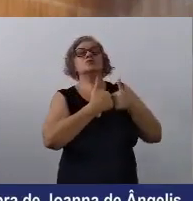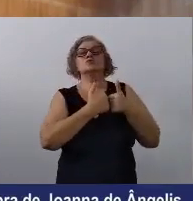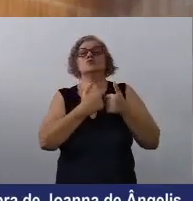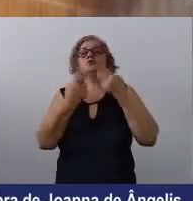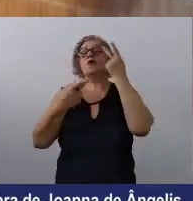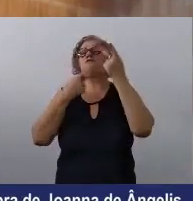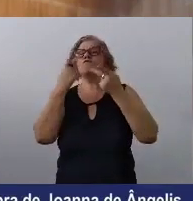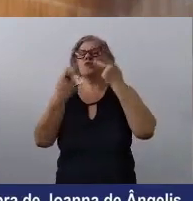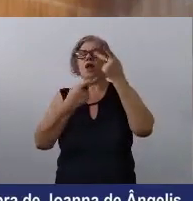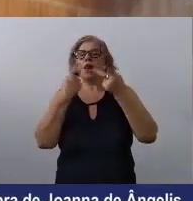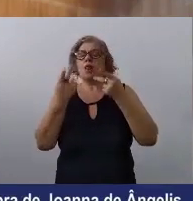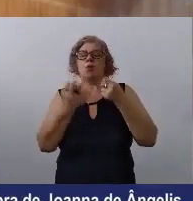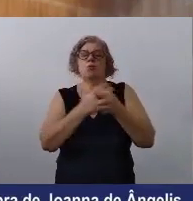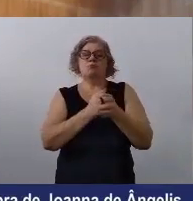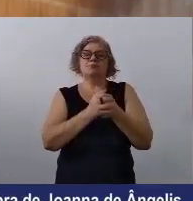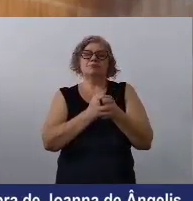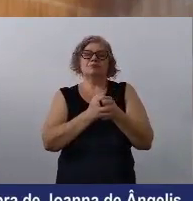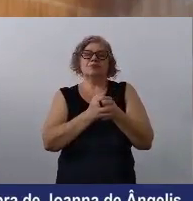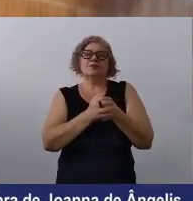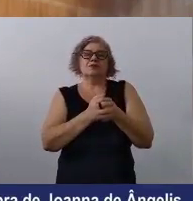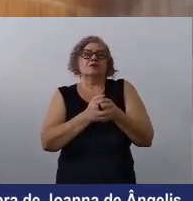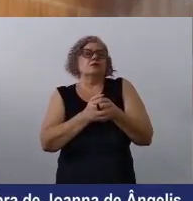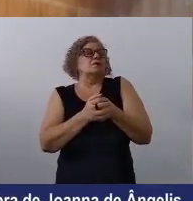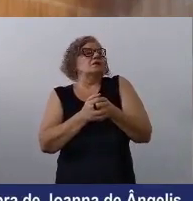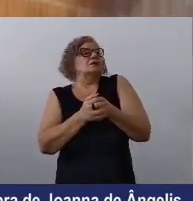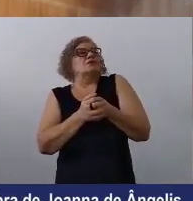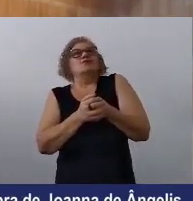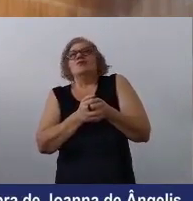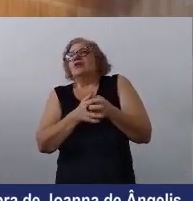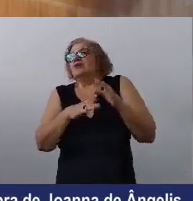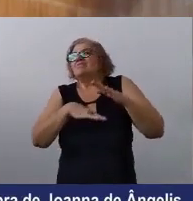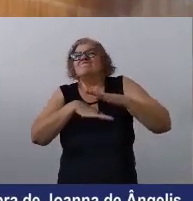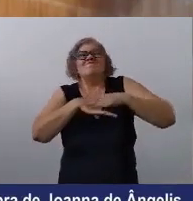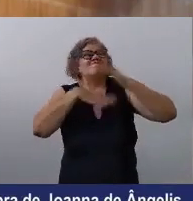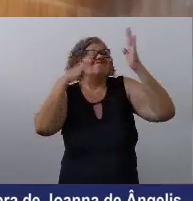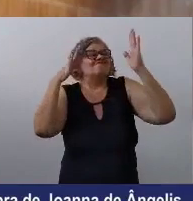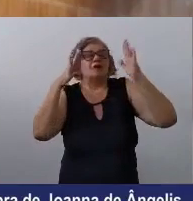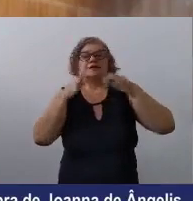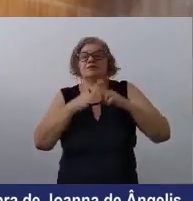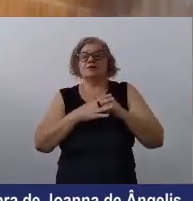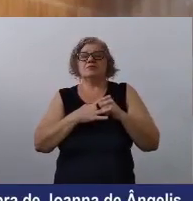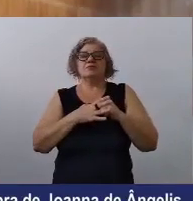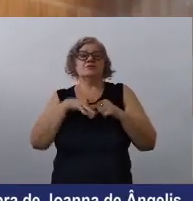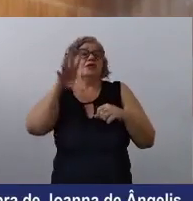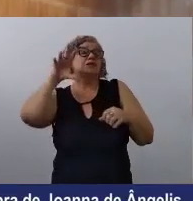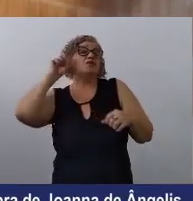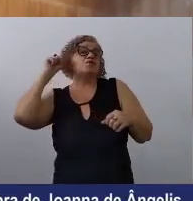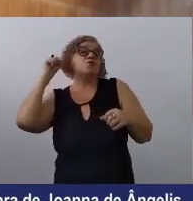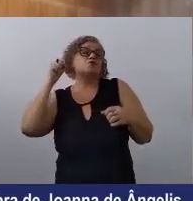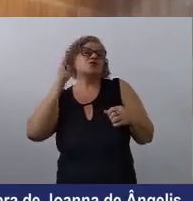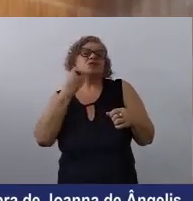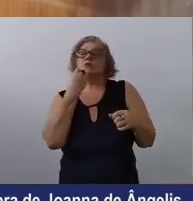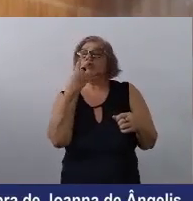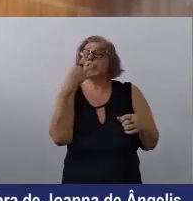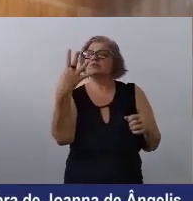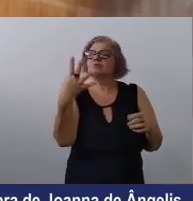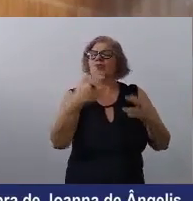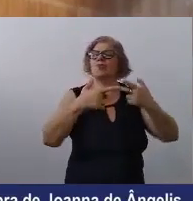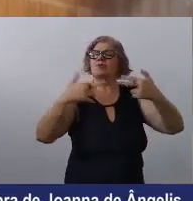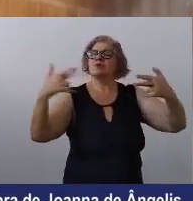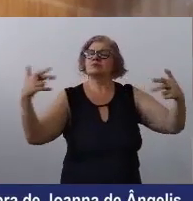o Sermão da Montanha, e aquele foi o grande encontro da sua vida. Ouvindo aquelas